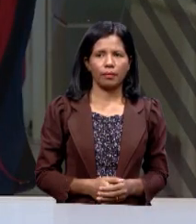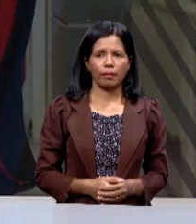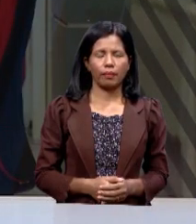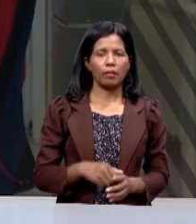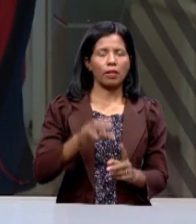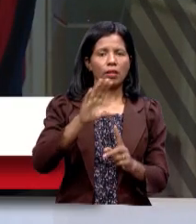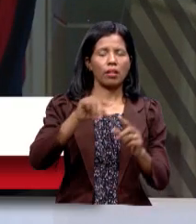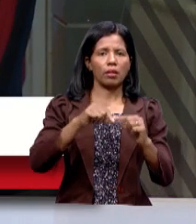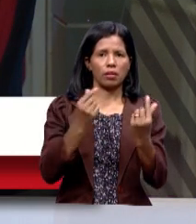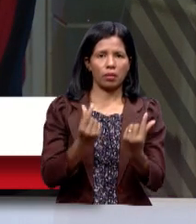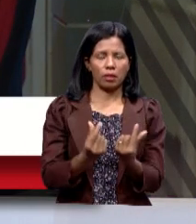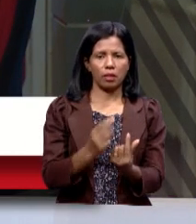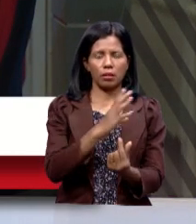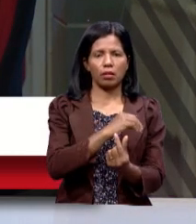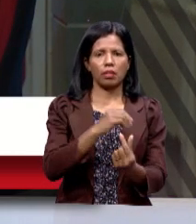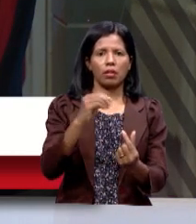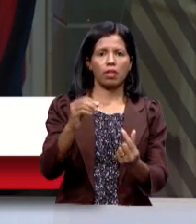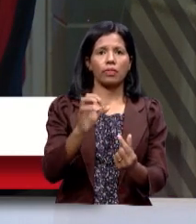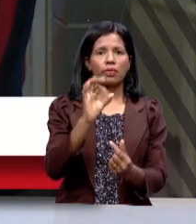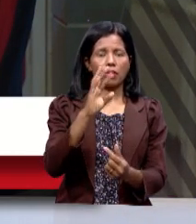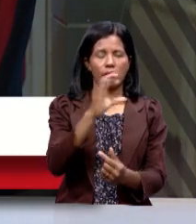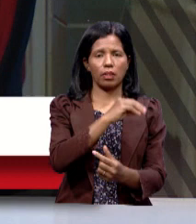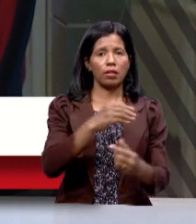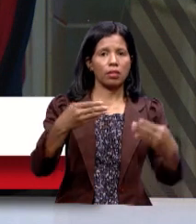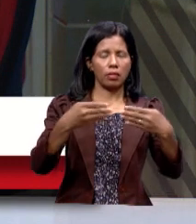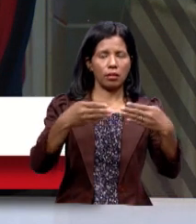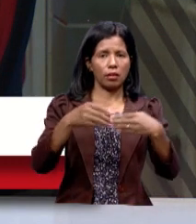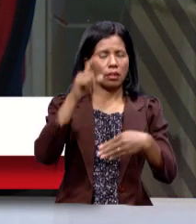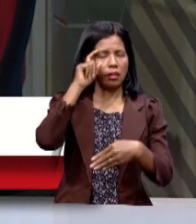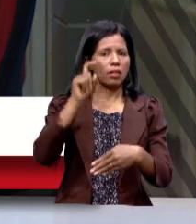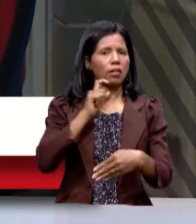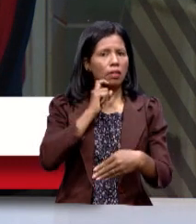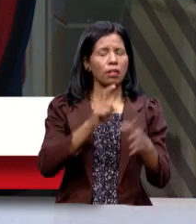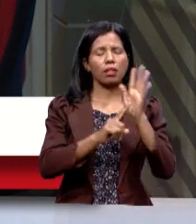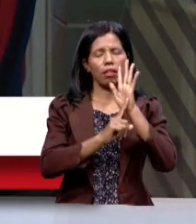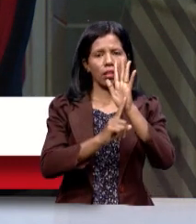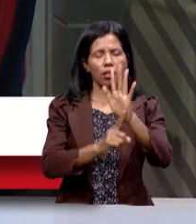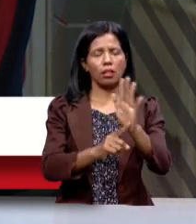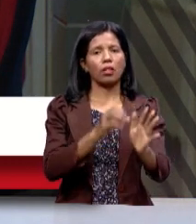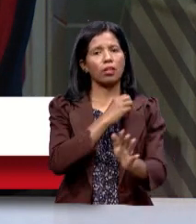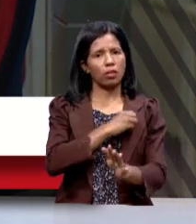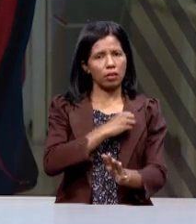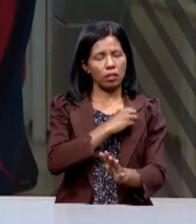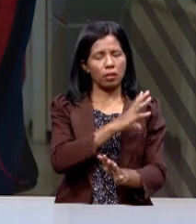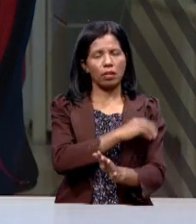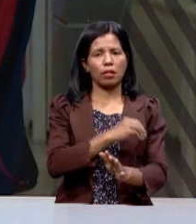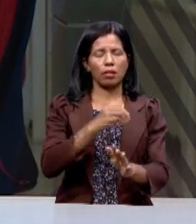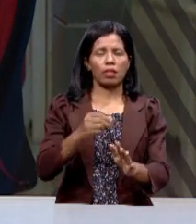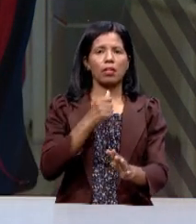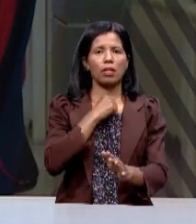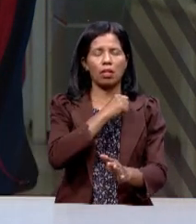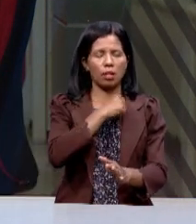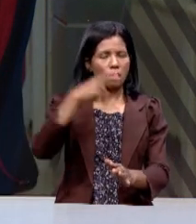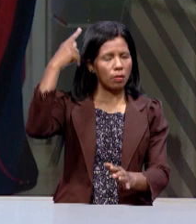Chefe de equipa de negociação de limitação fronteira marítima, Cairala Sarana Guzmão, atou sentido condolência e falecimento Papa